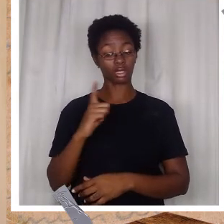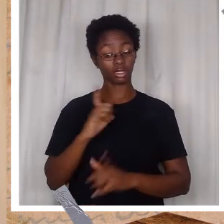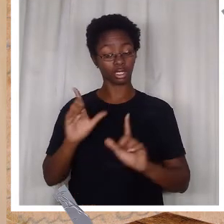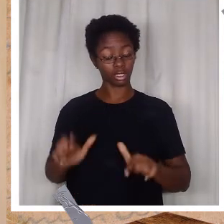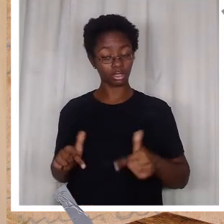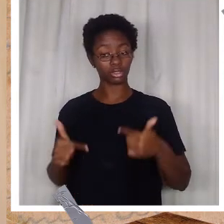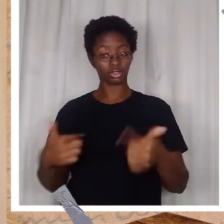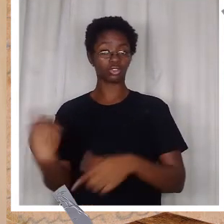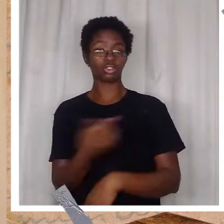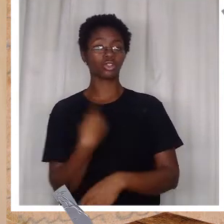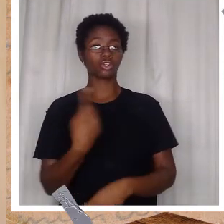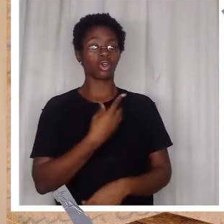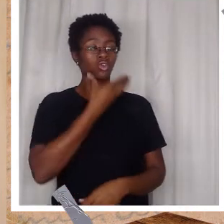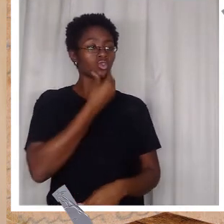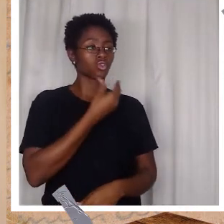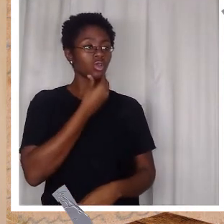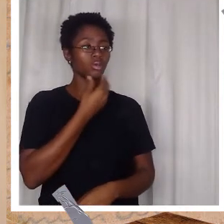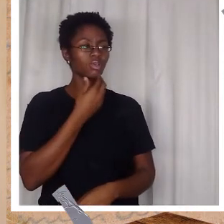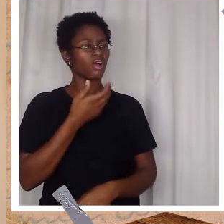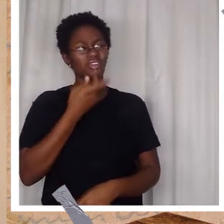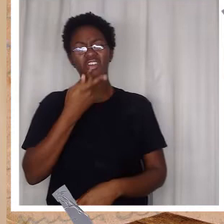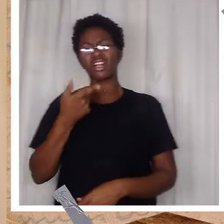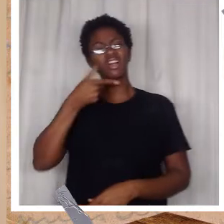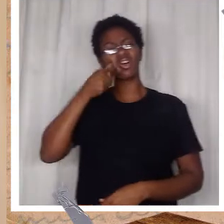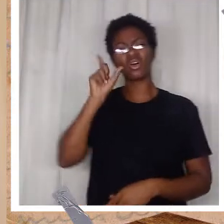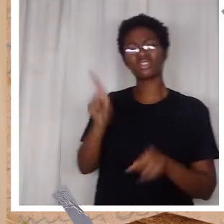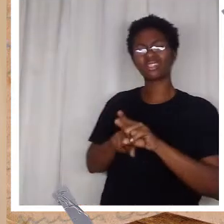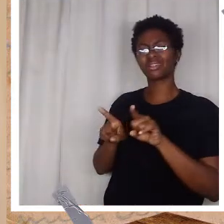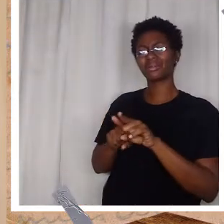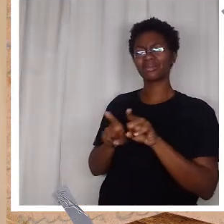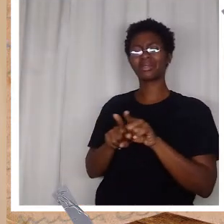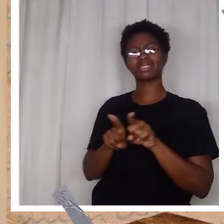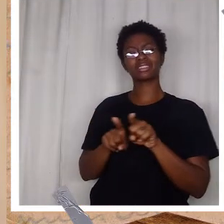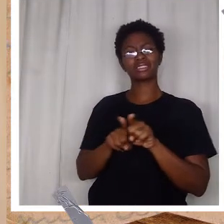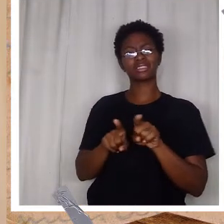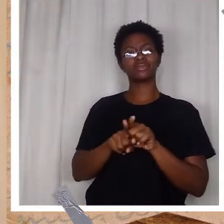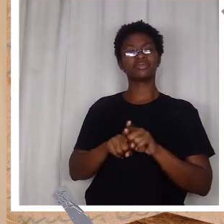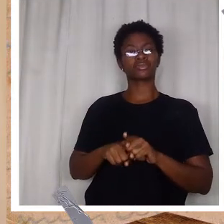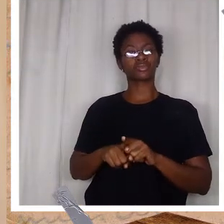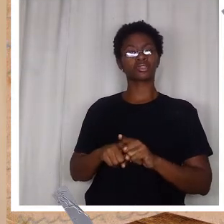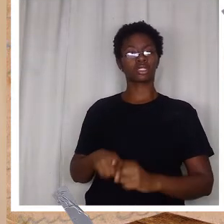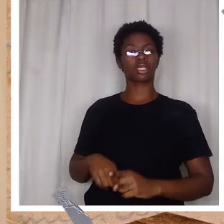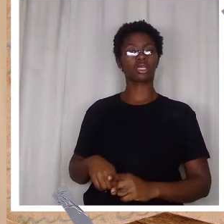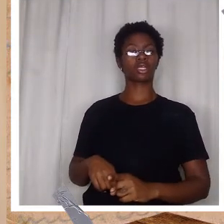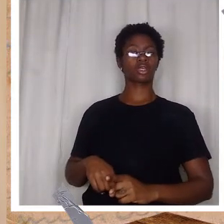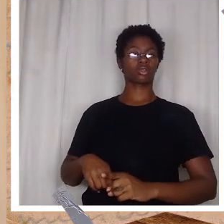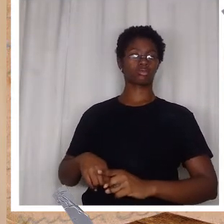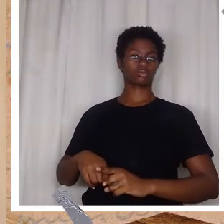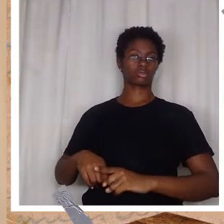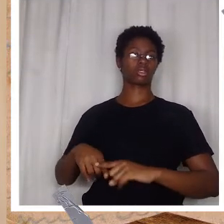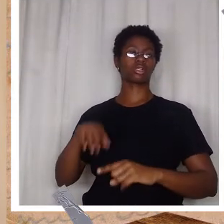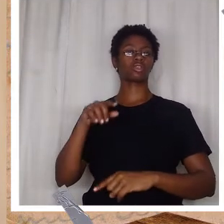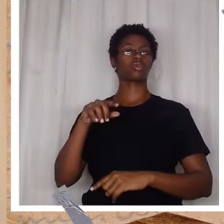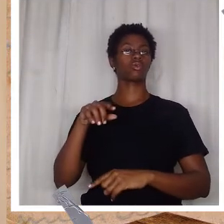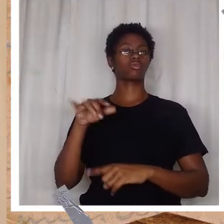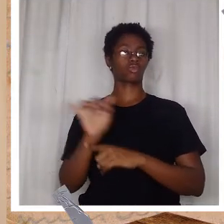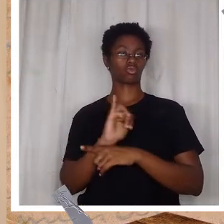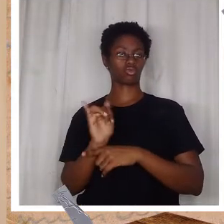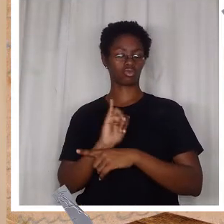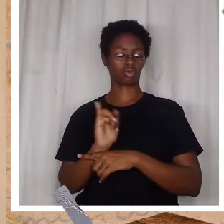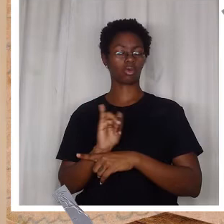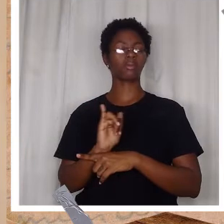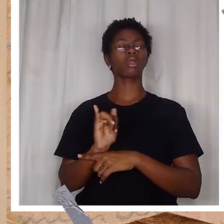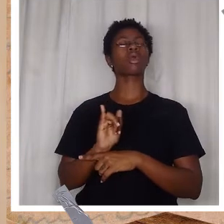atitudes que nós, homens, eu ouvi isso ontem também numa live do Filó, né, na Segunda Black, falando sobre